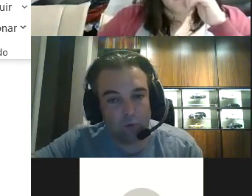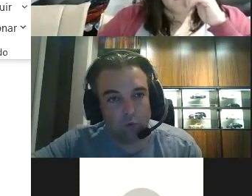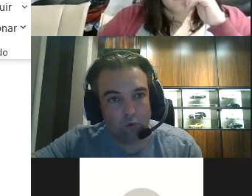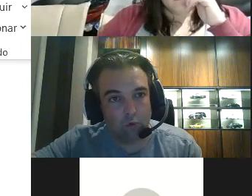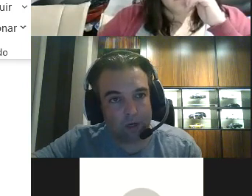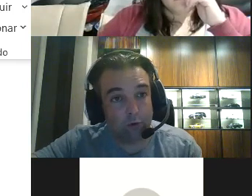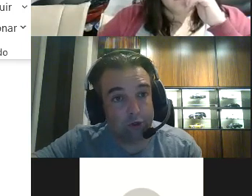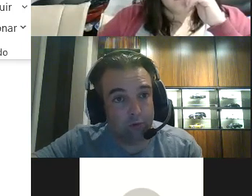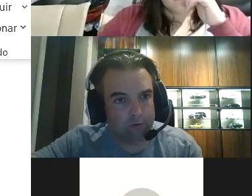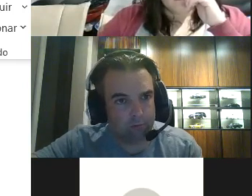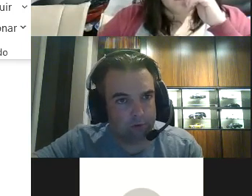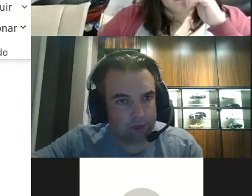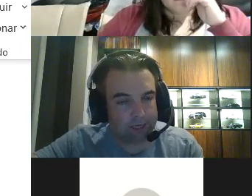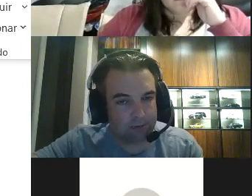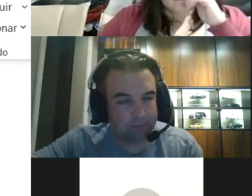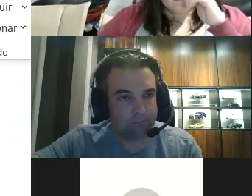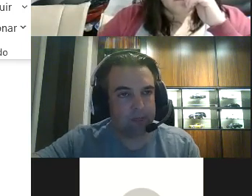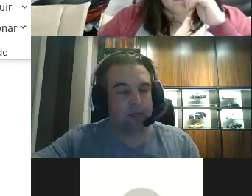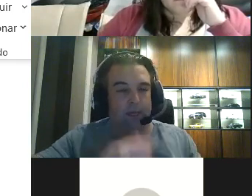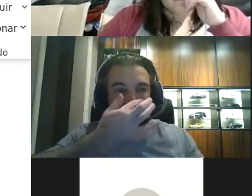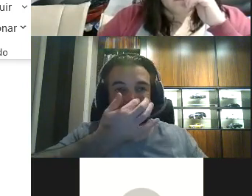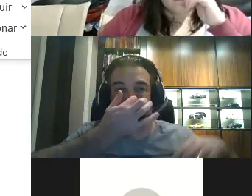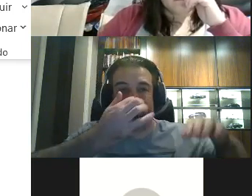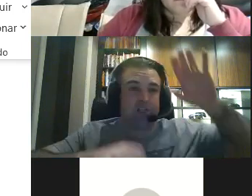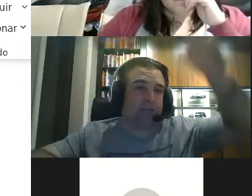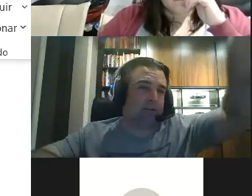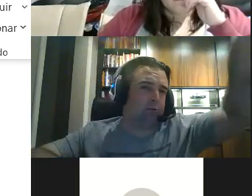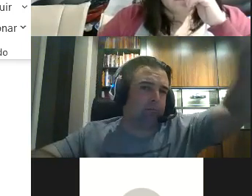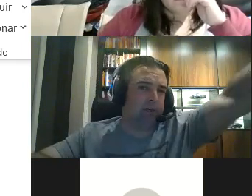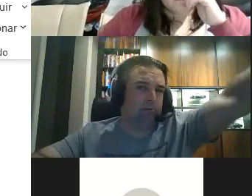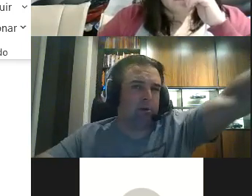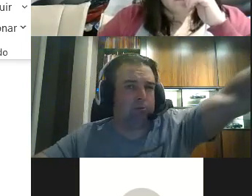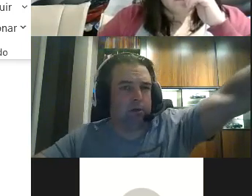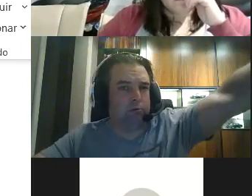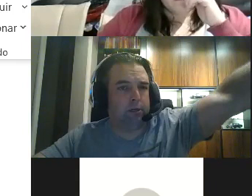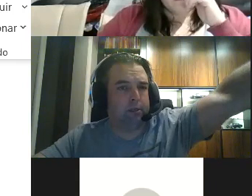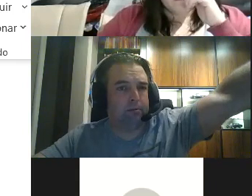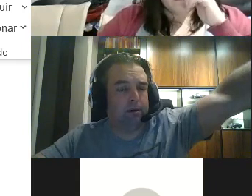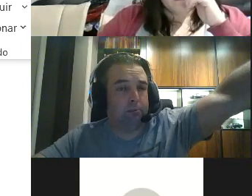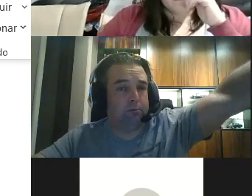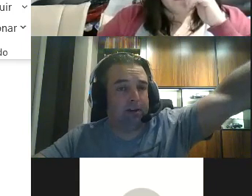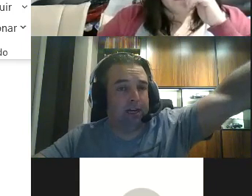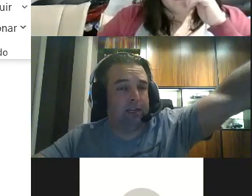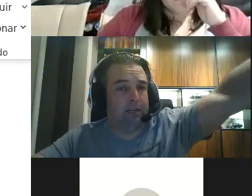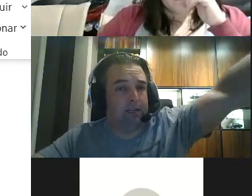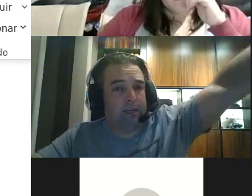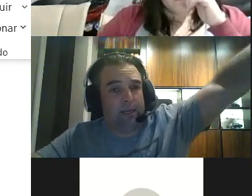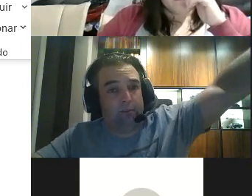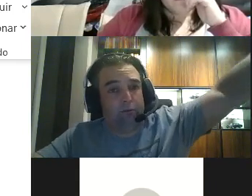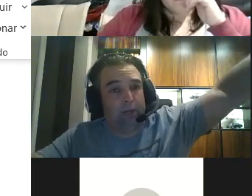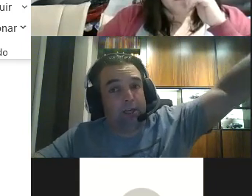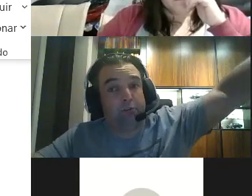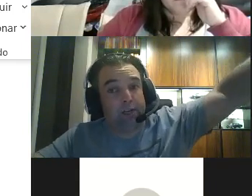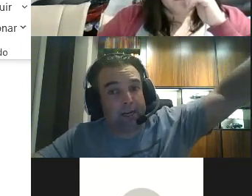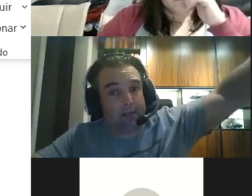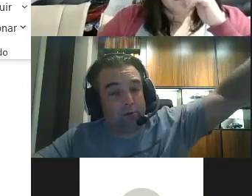é o Arroio Dilúvio, em Porto Alegre. Ele parte lá da agronomia, no campus da URGS, Campos do Vale, e